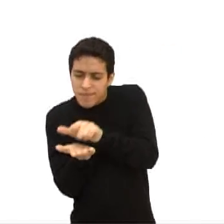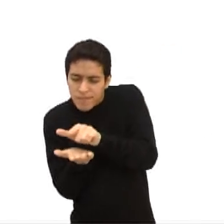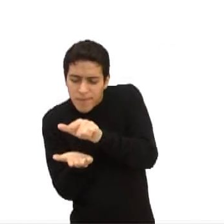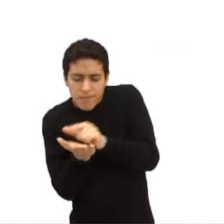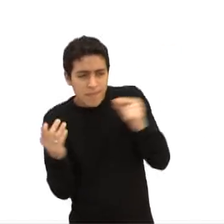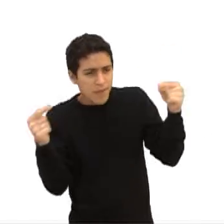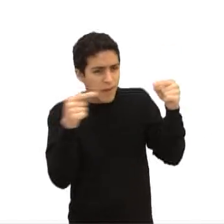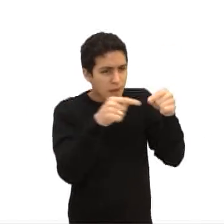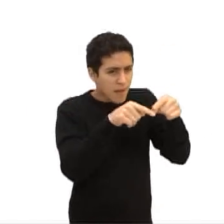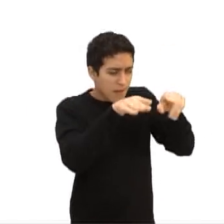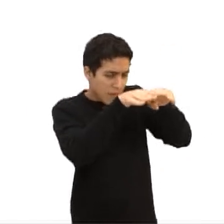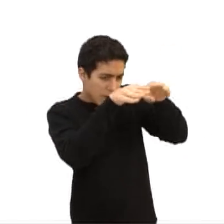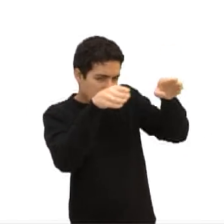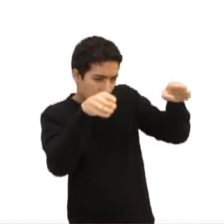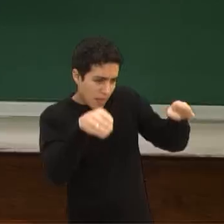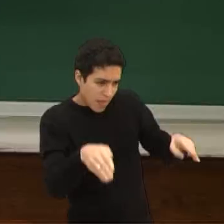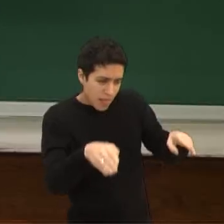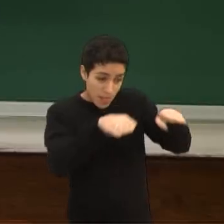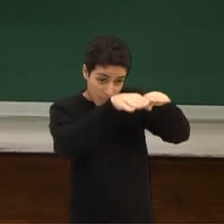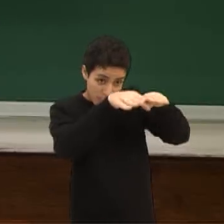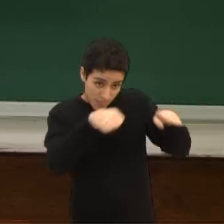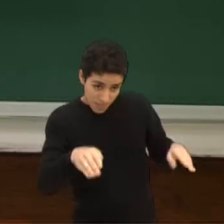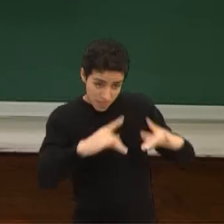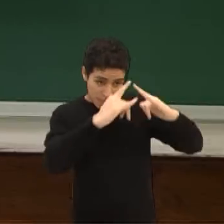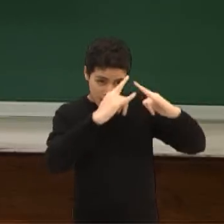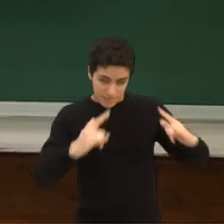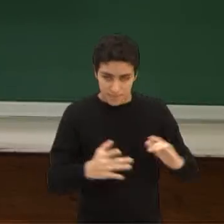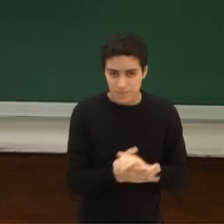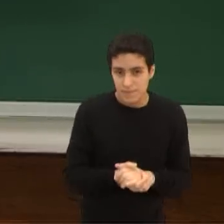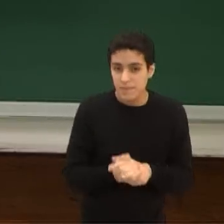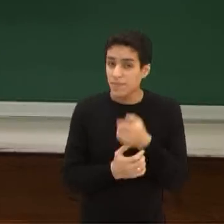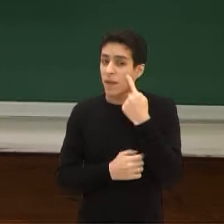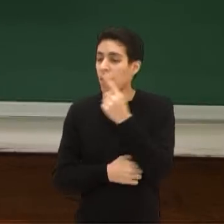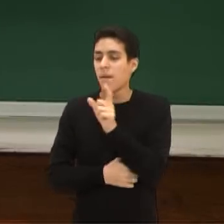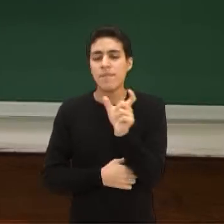abaixo? Lembram lá? Olha a palavrinha,